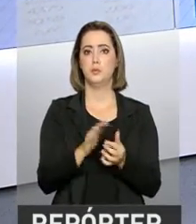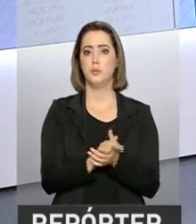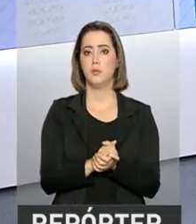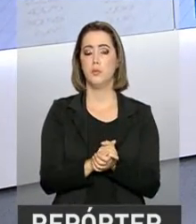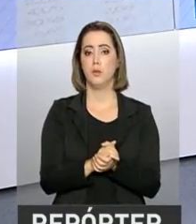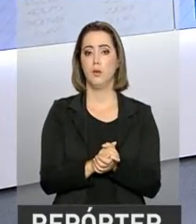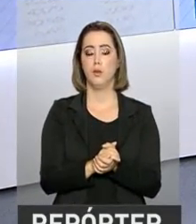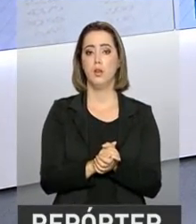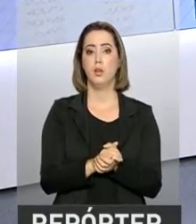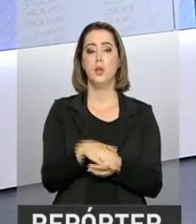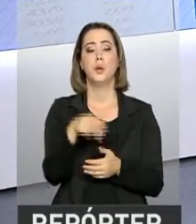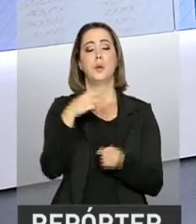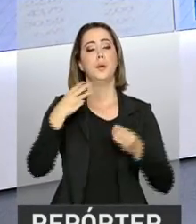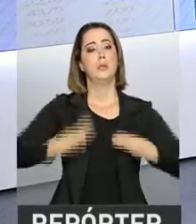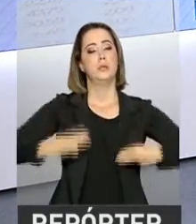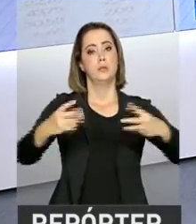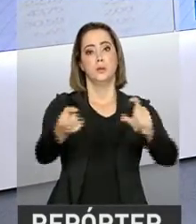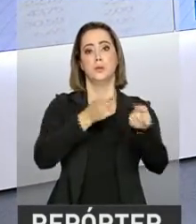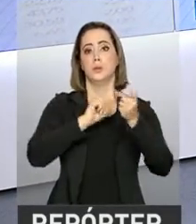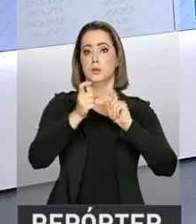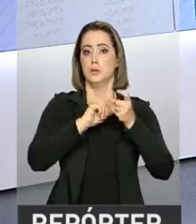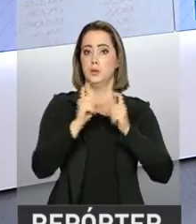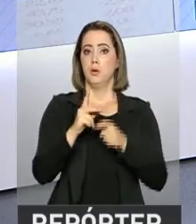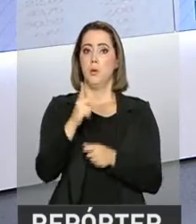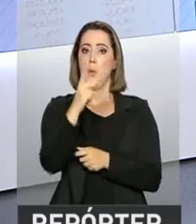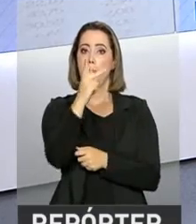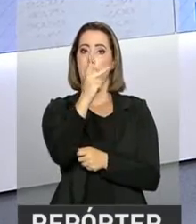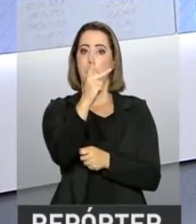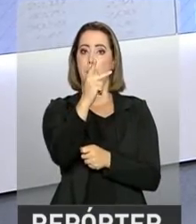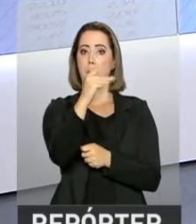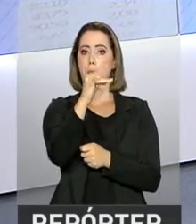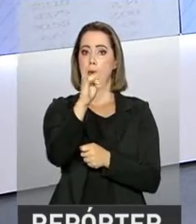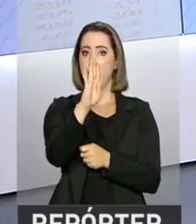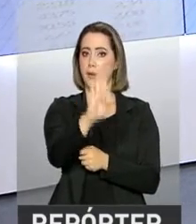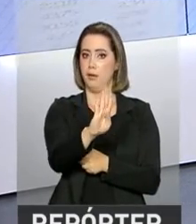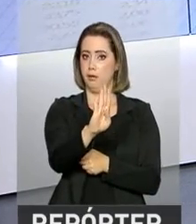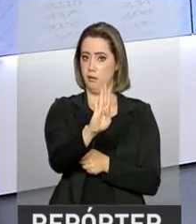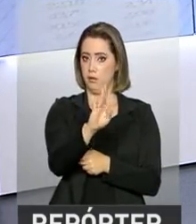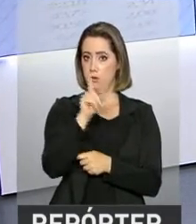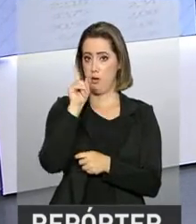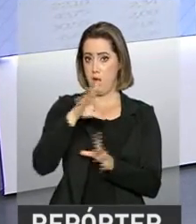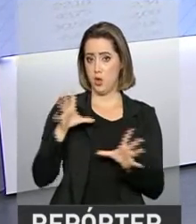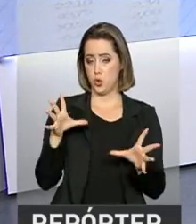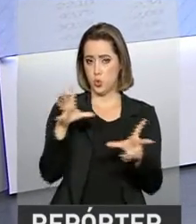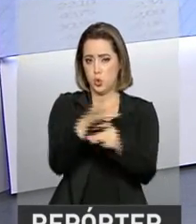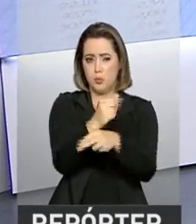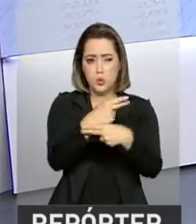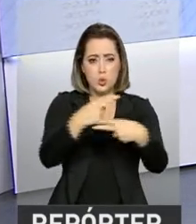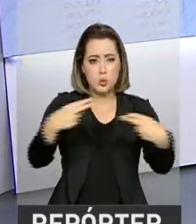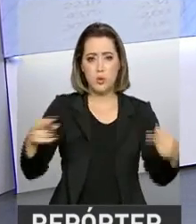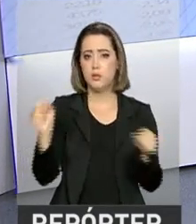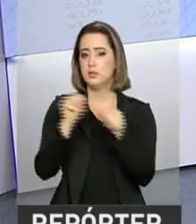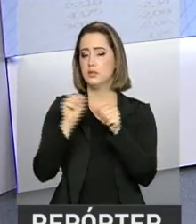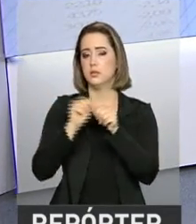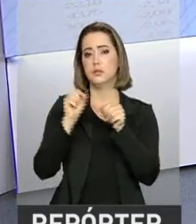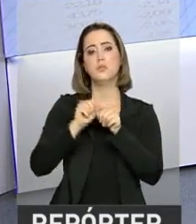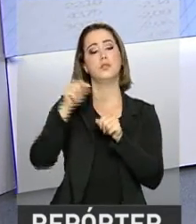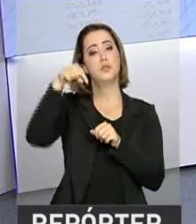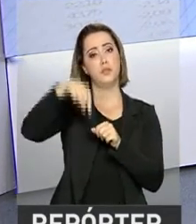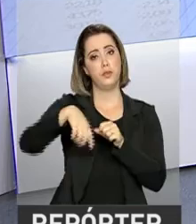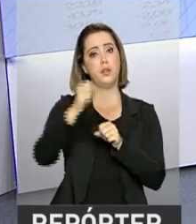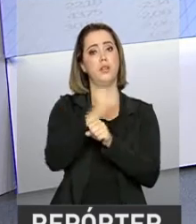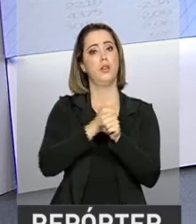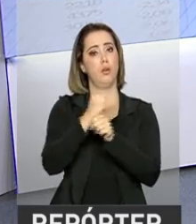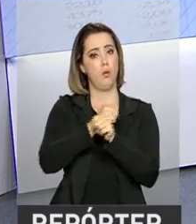segundo o ministério da fazenda o produto interno bruto que é o pib que é a soma de todos os bens e serviços produzidos no